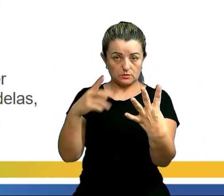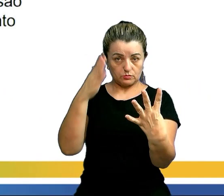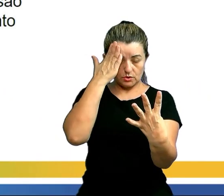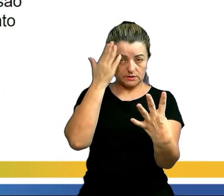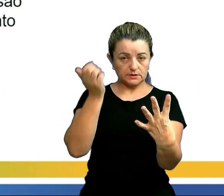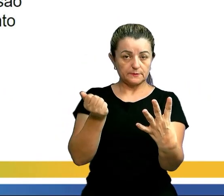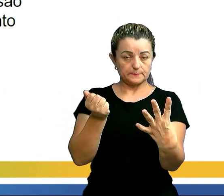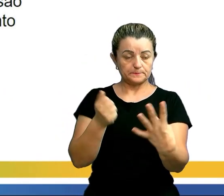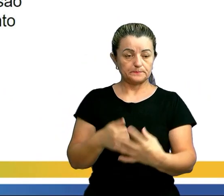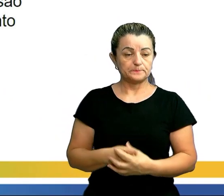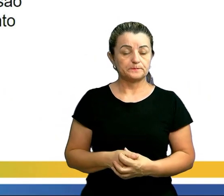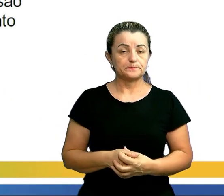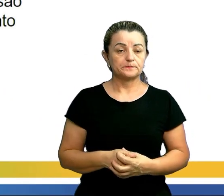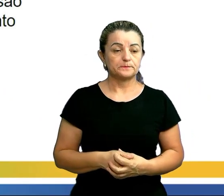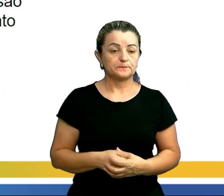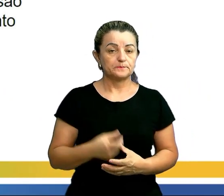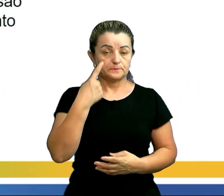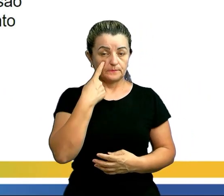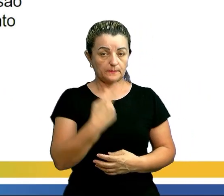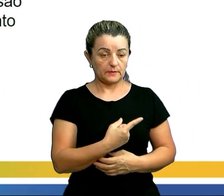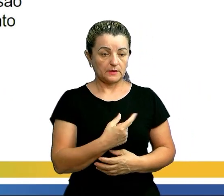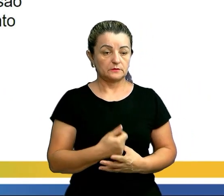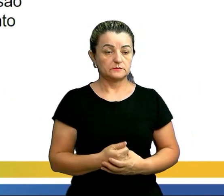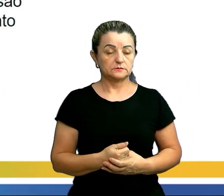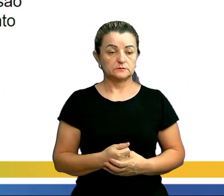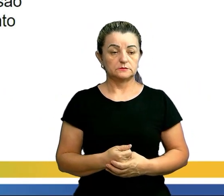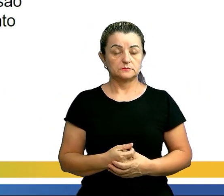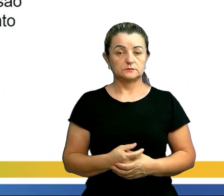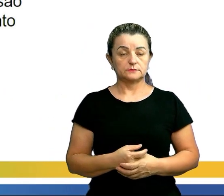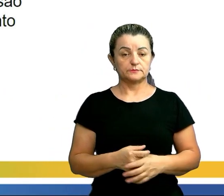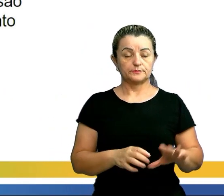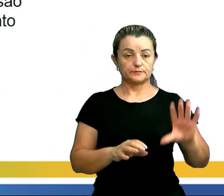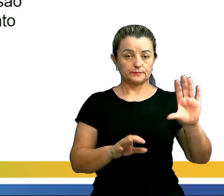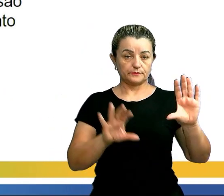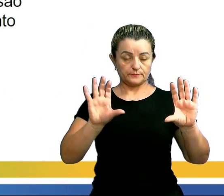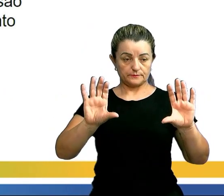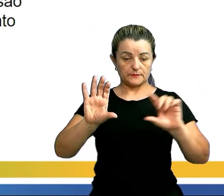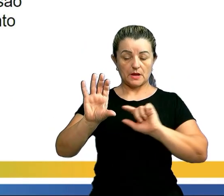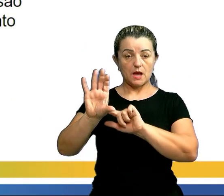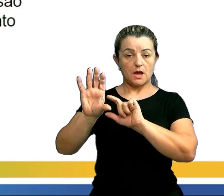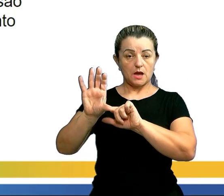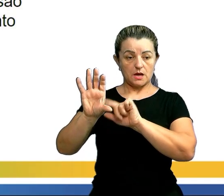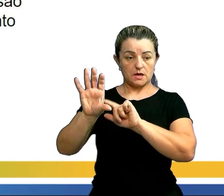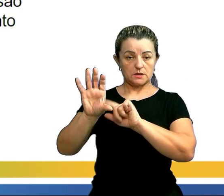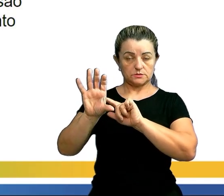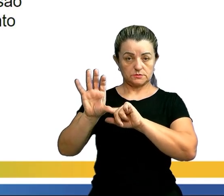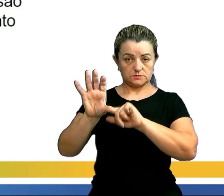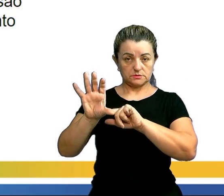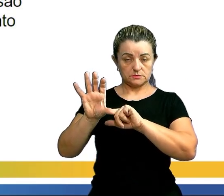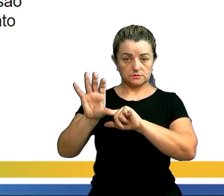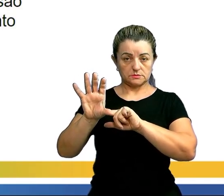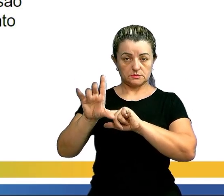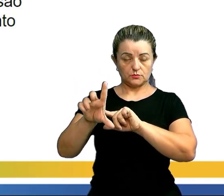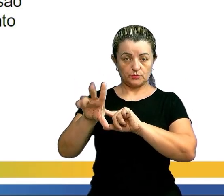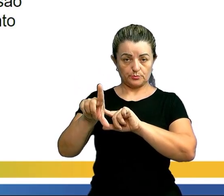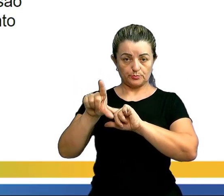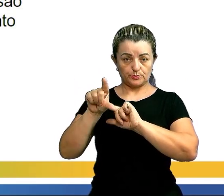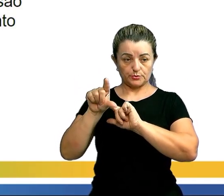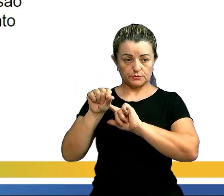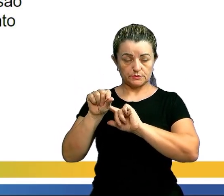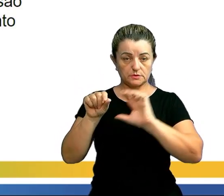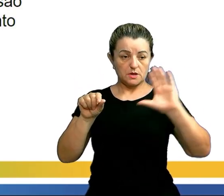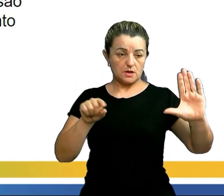entender isso? Ó, aqui tá, ó, a área achurada solicitada. Aqui eu tenho